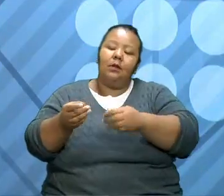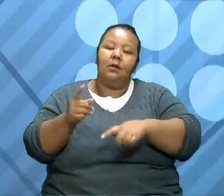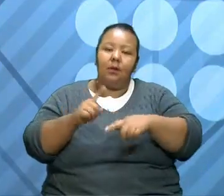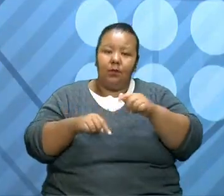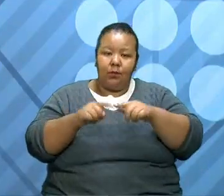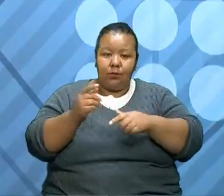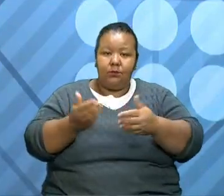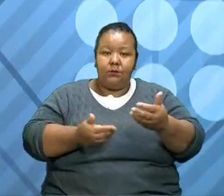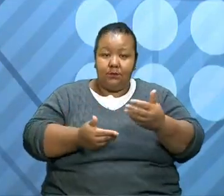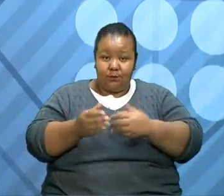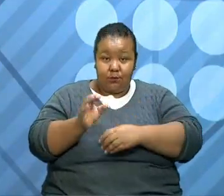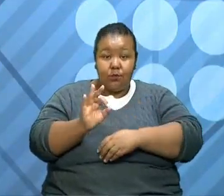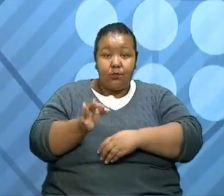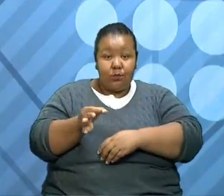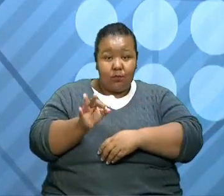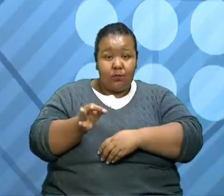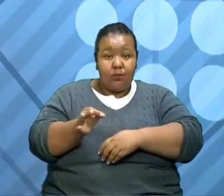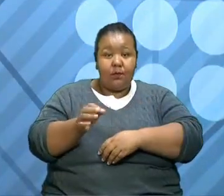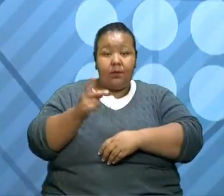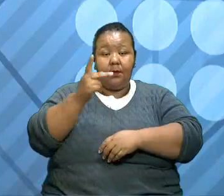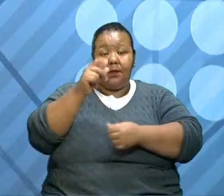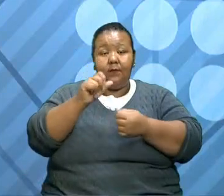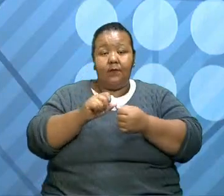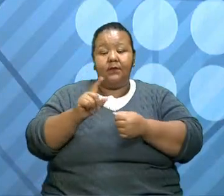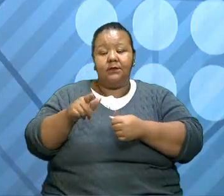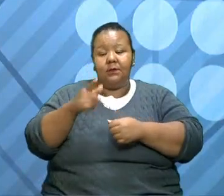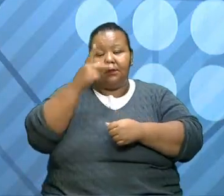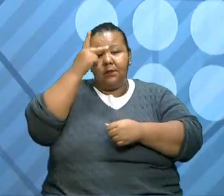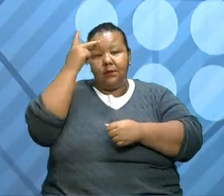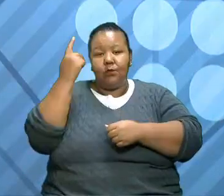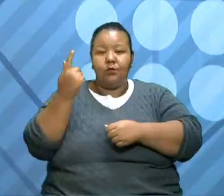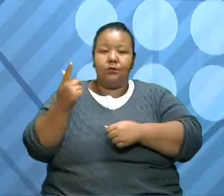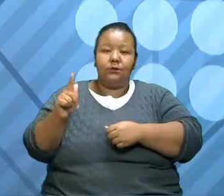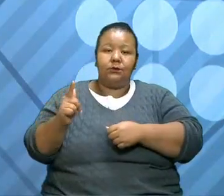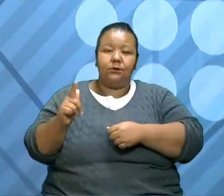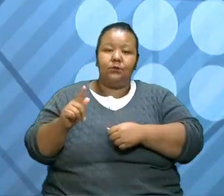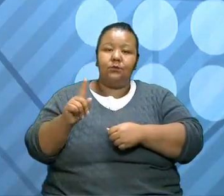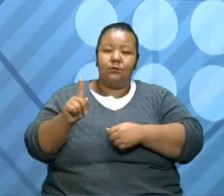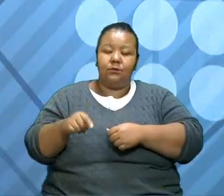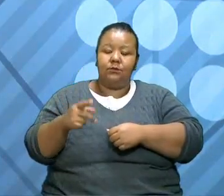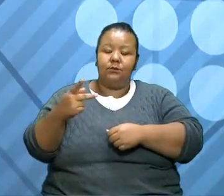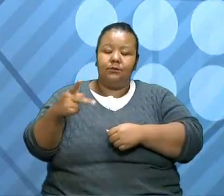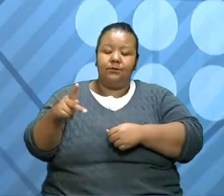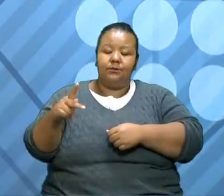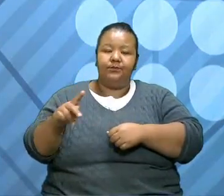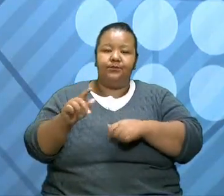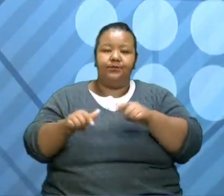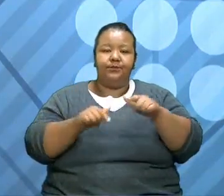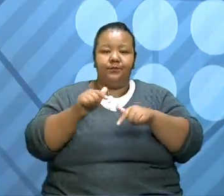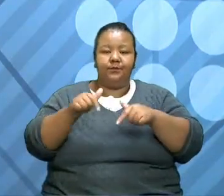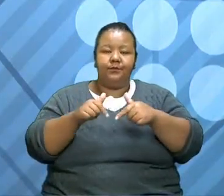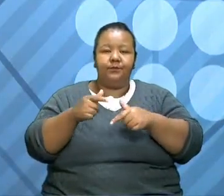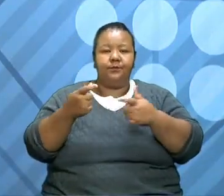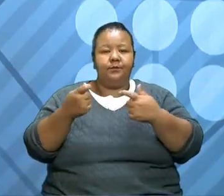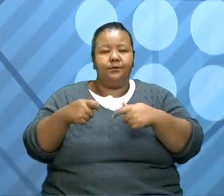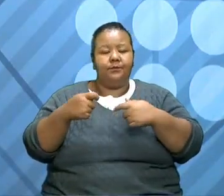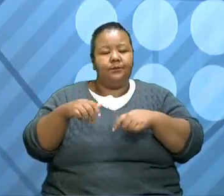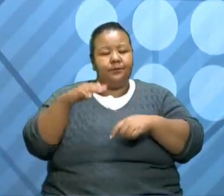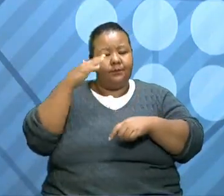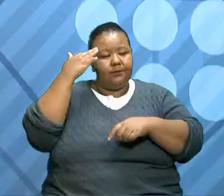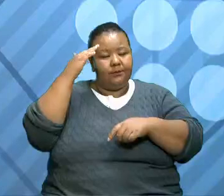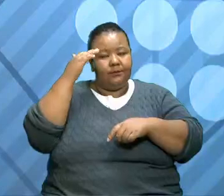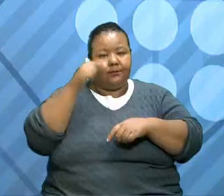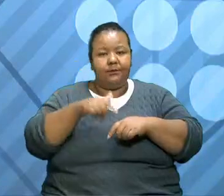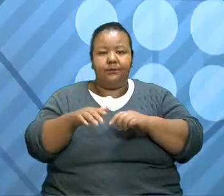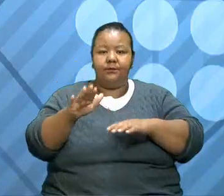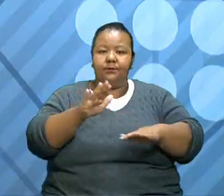é isso? Então, quem vai fazer isso? O gestor. Seja o gestor imediato ou não, mas é a função dele. Então, nós temos que entender o que é organização. Nós temos